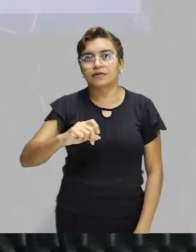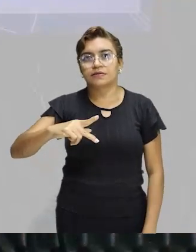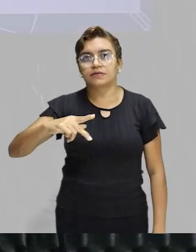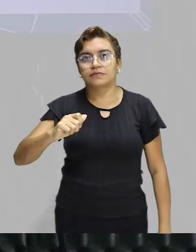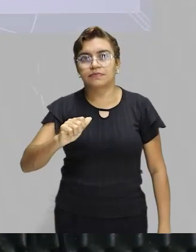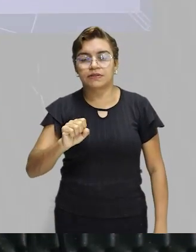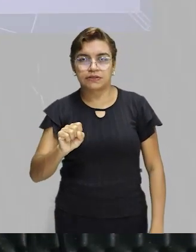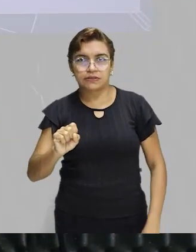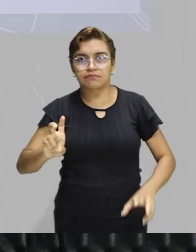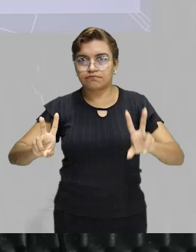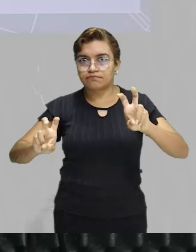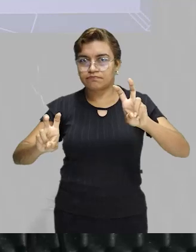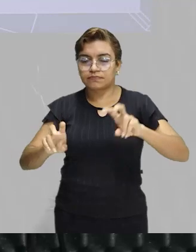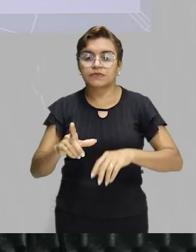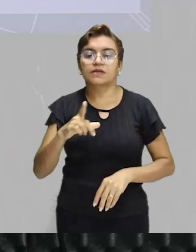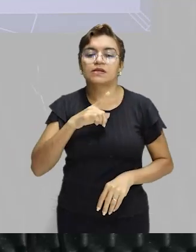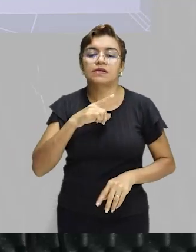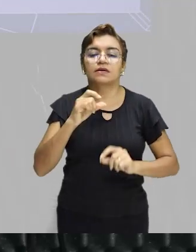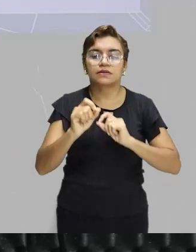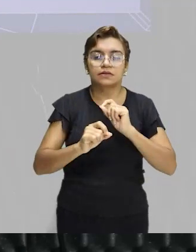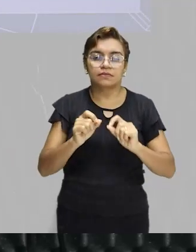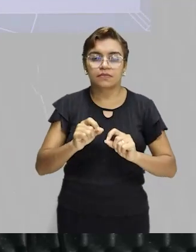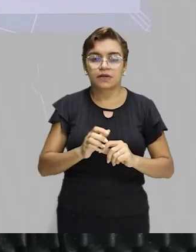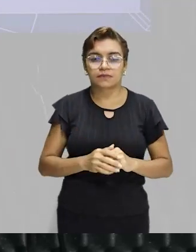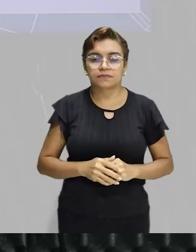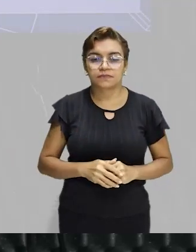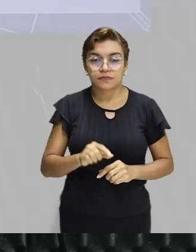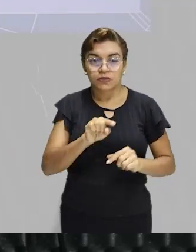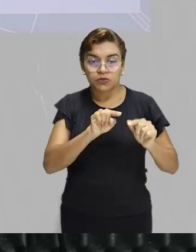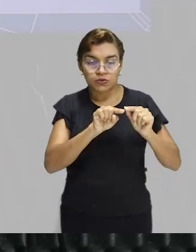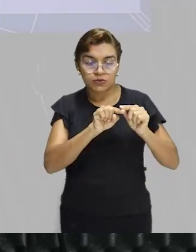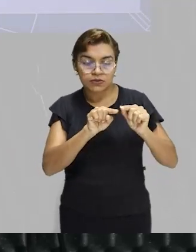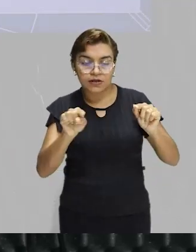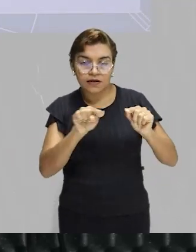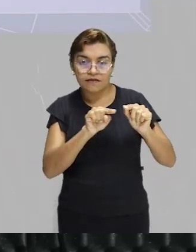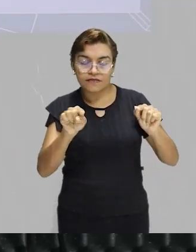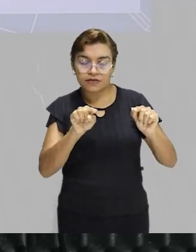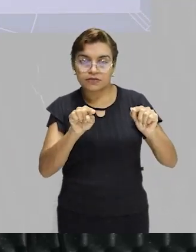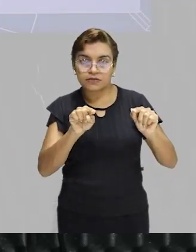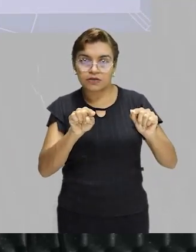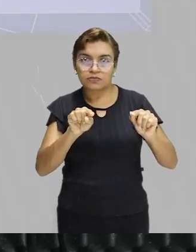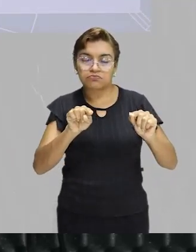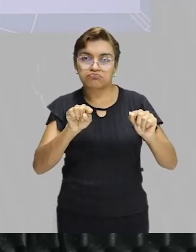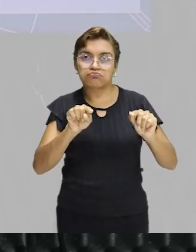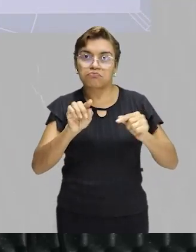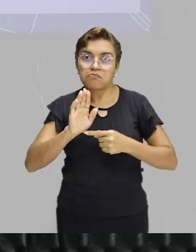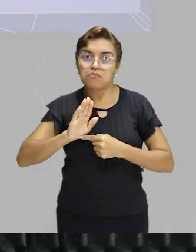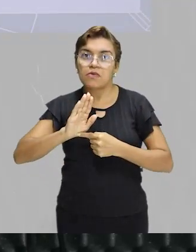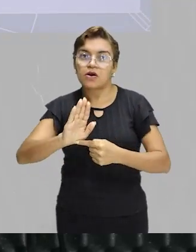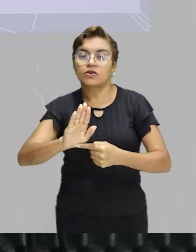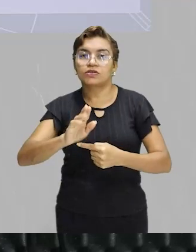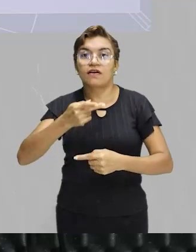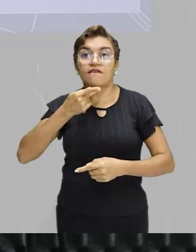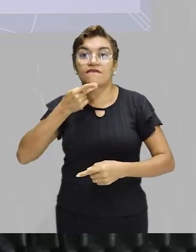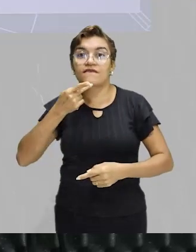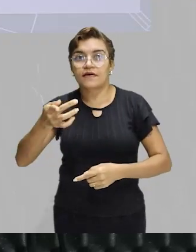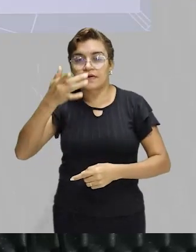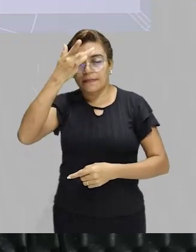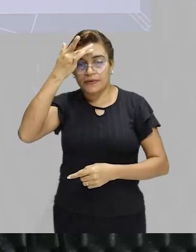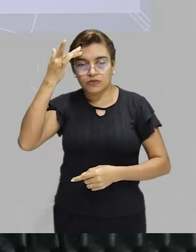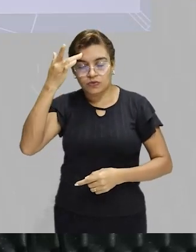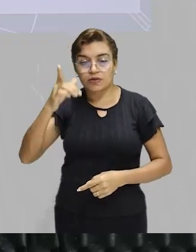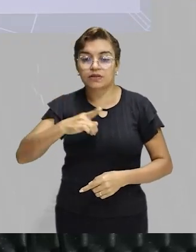Eu tenho, por exemplo, o travessão, que faz uma indicação da fala das pessoas. Eu tenho ponto